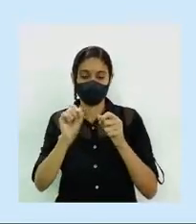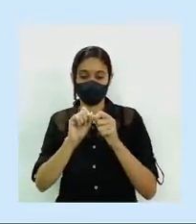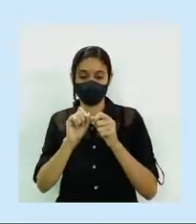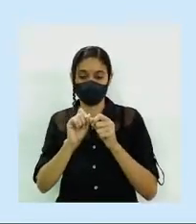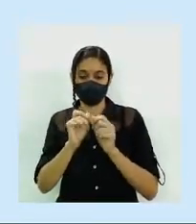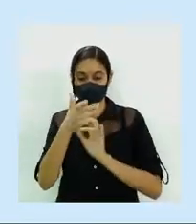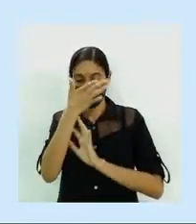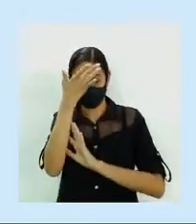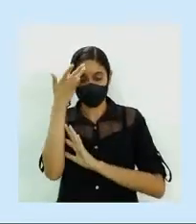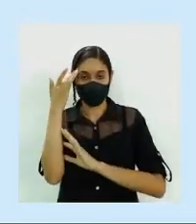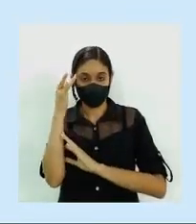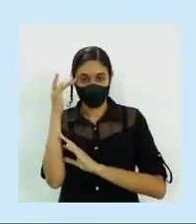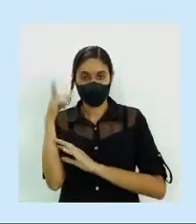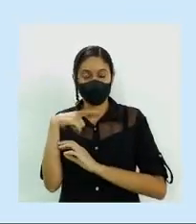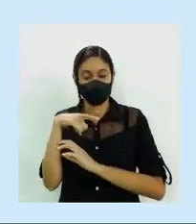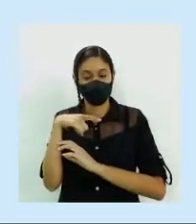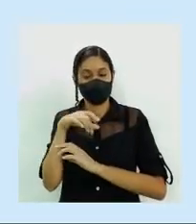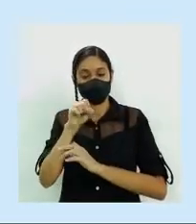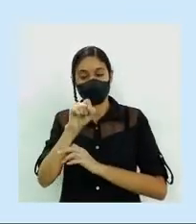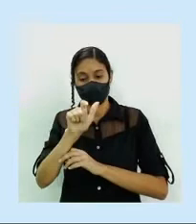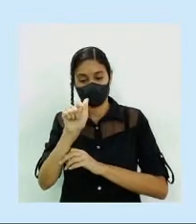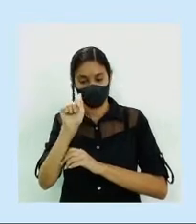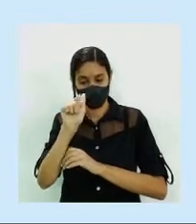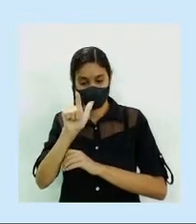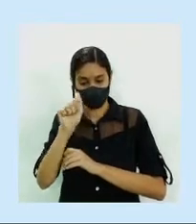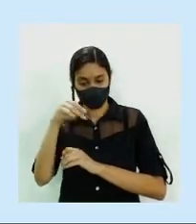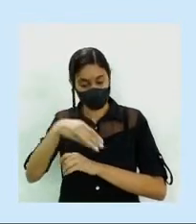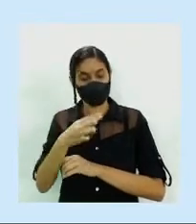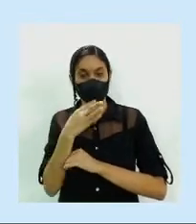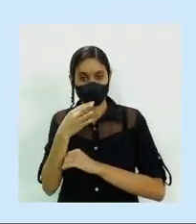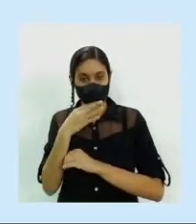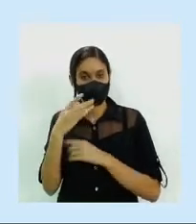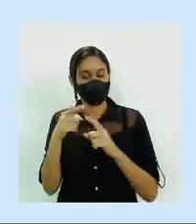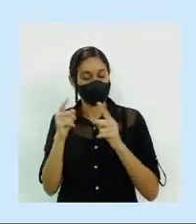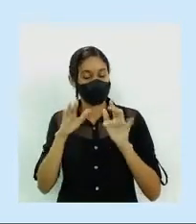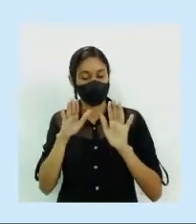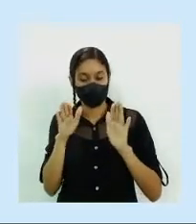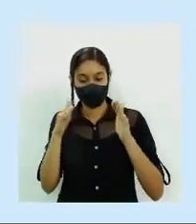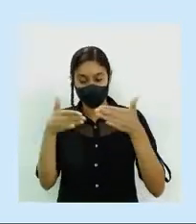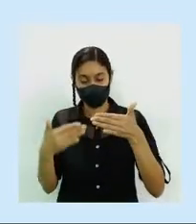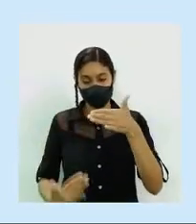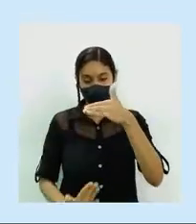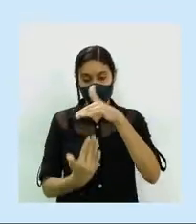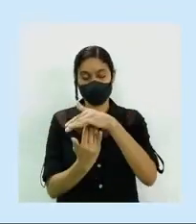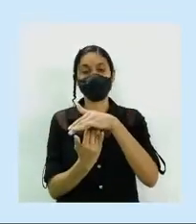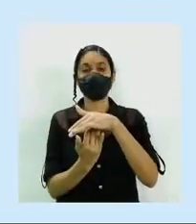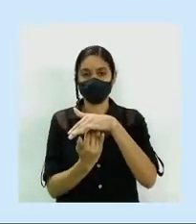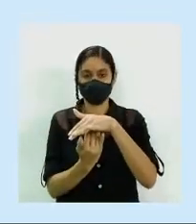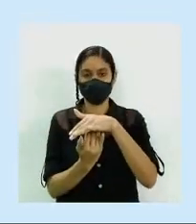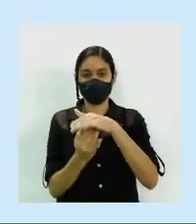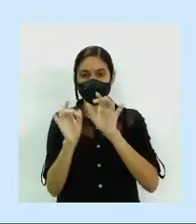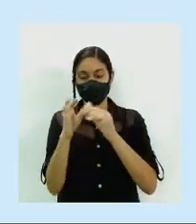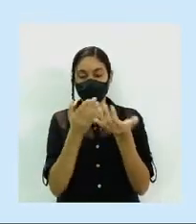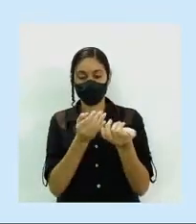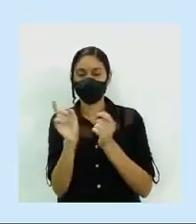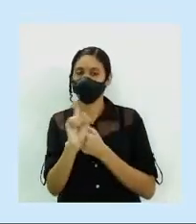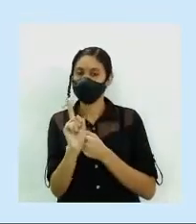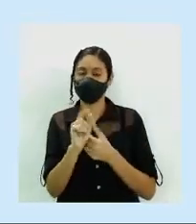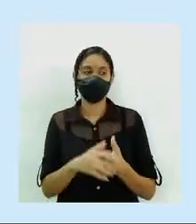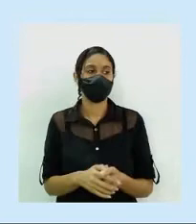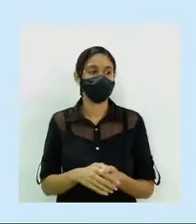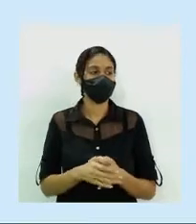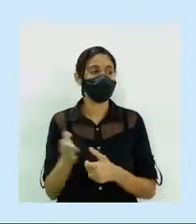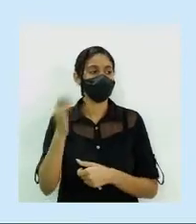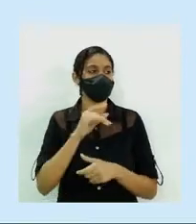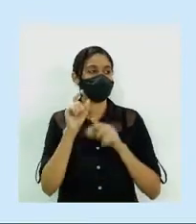essa prática textual, mas eles não se limitam ao público juvenil. Então vamos lá, vamos